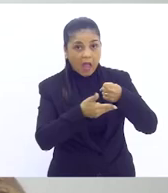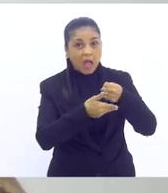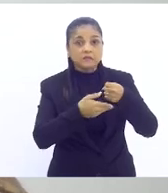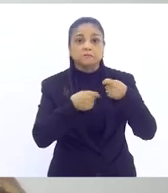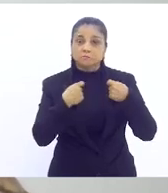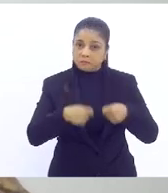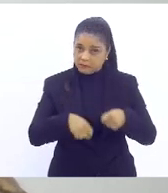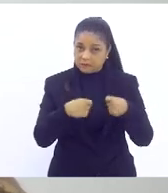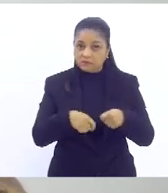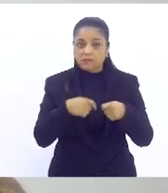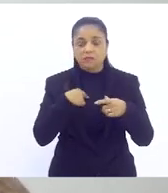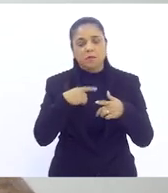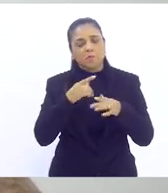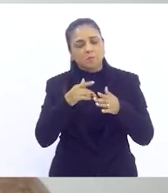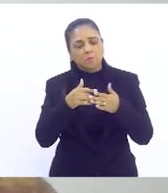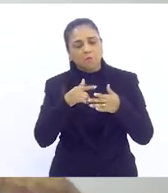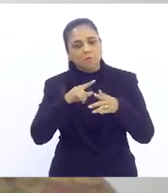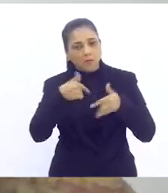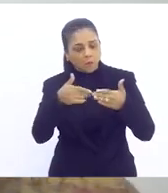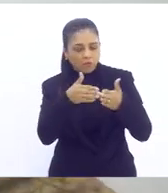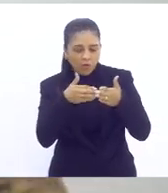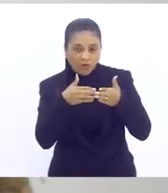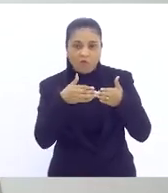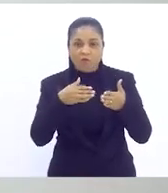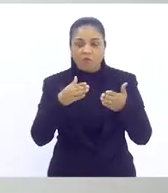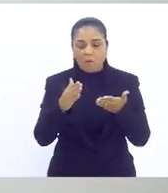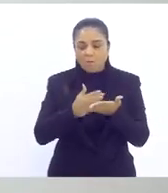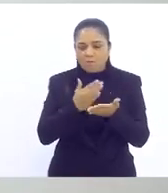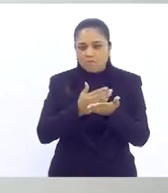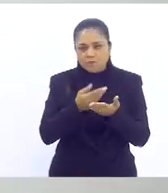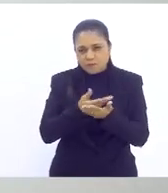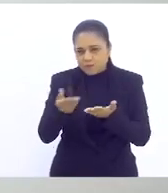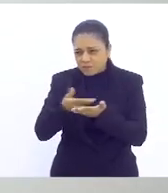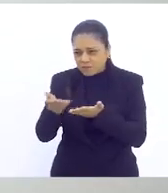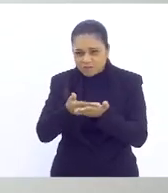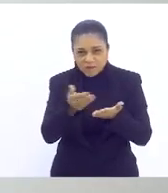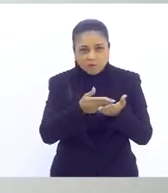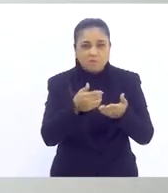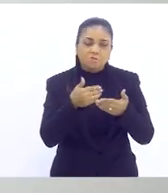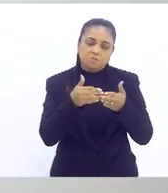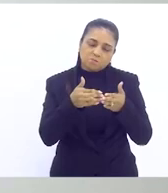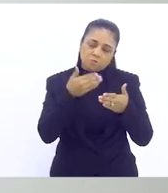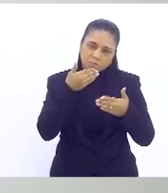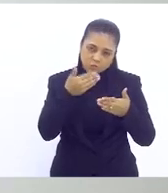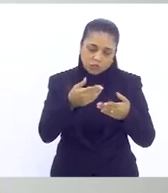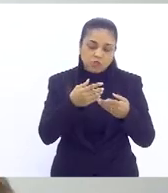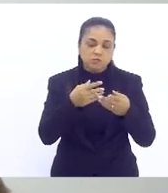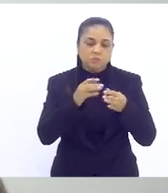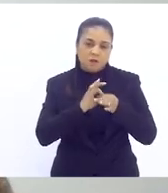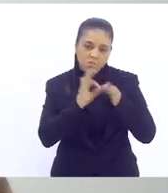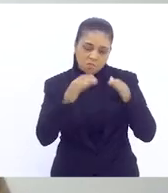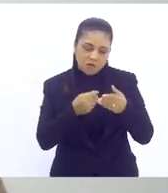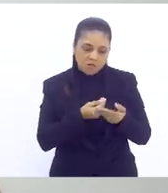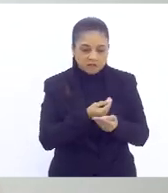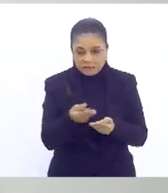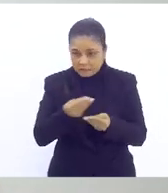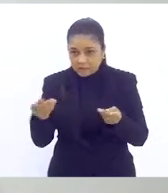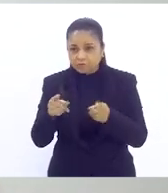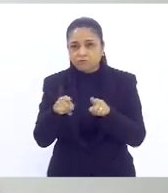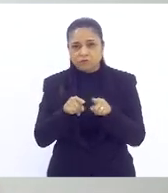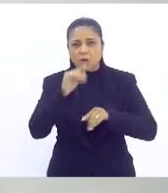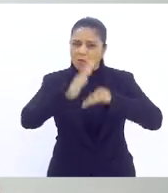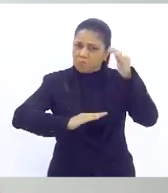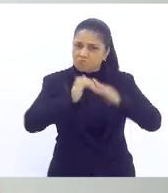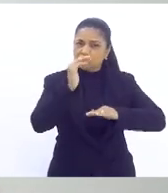um folderzinho aqui depois eu vou pedir licença de entregar aqui aos colegas na mesa e também sobre a valorização sendo uma carreira